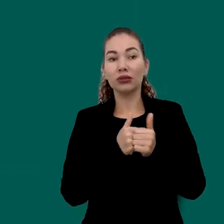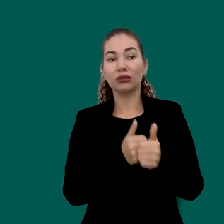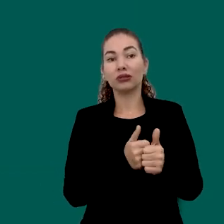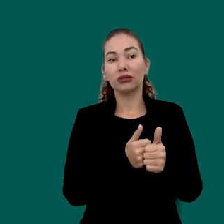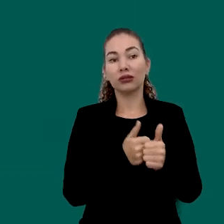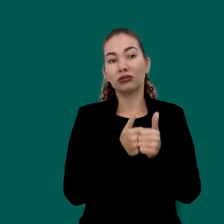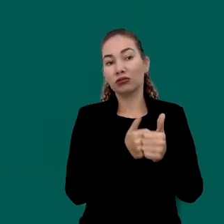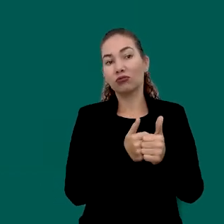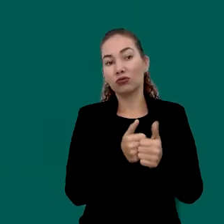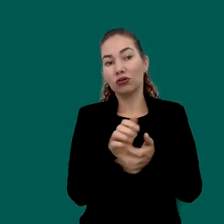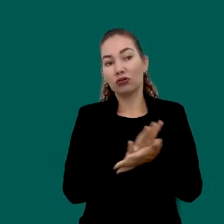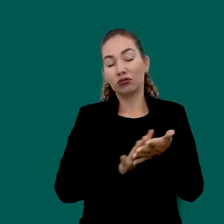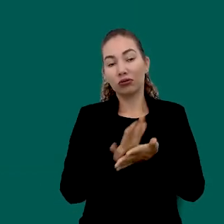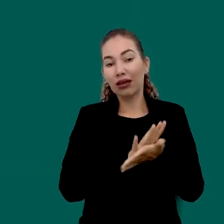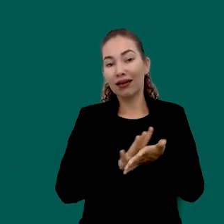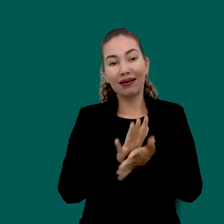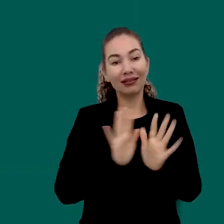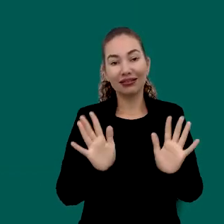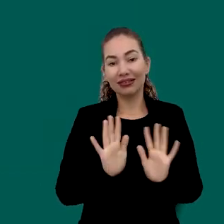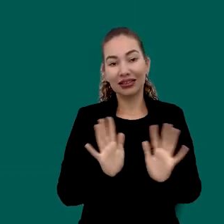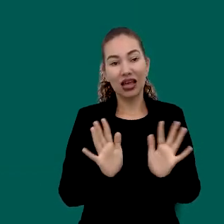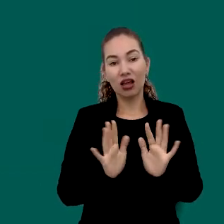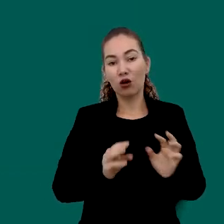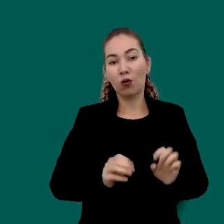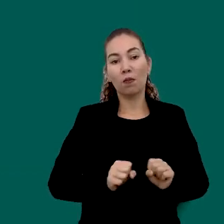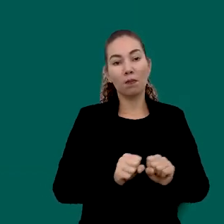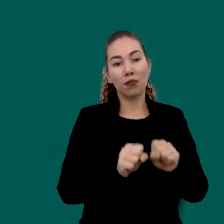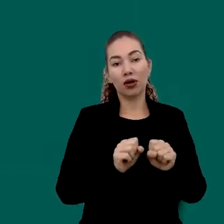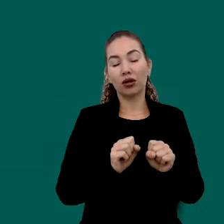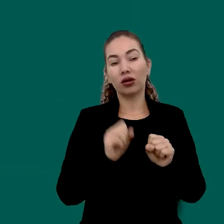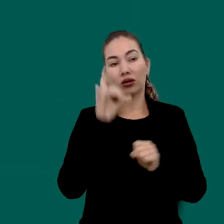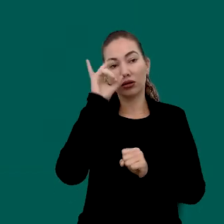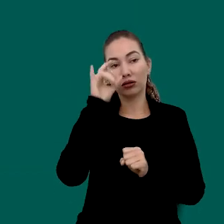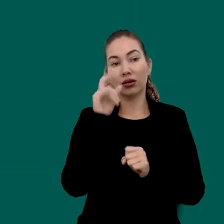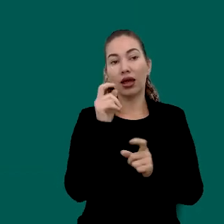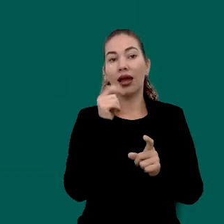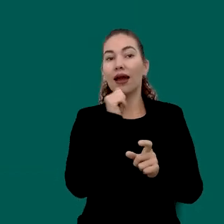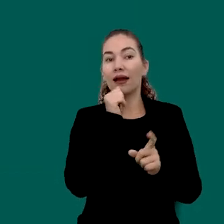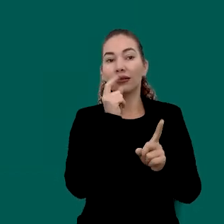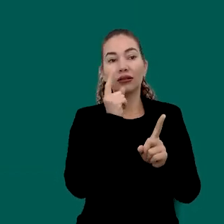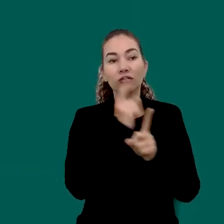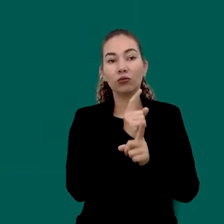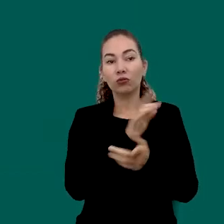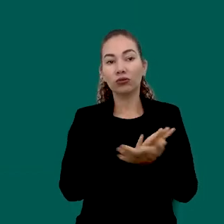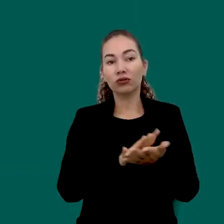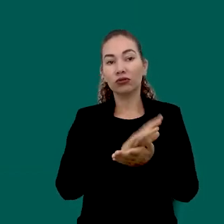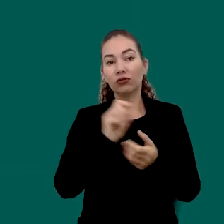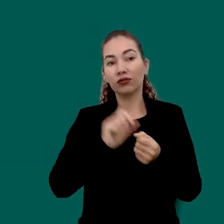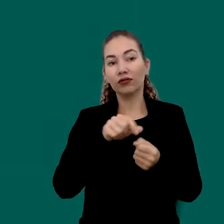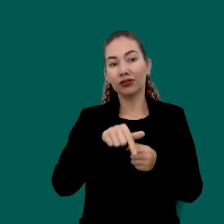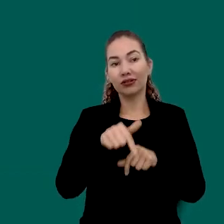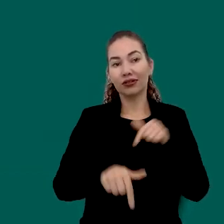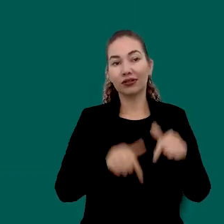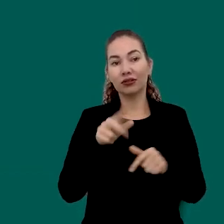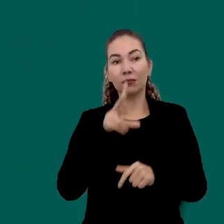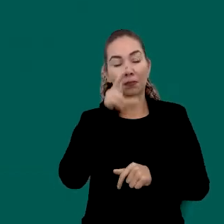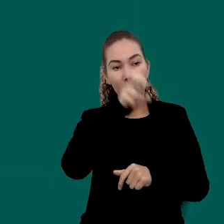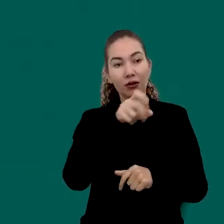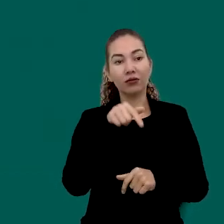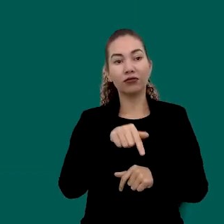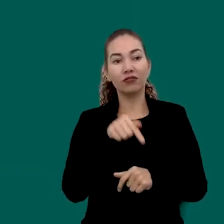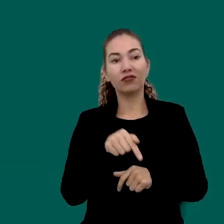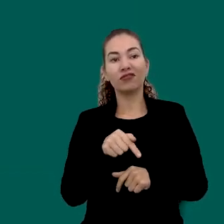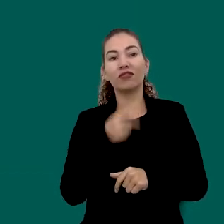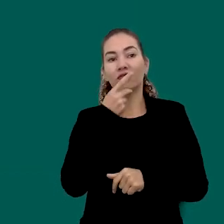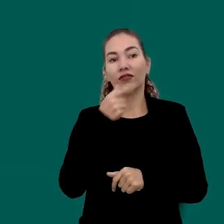E eu também sou um que eu não sigo, na realidade, hoje nenhuma rede, nenhum supermercado no meu Instagram, porque eu ainda não encontrei nenhum que